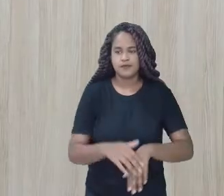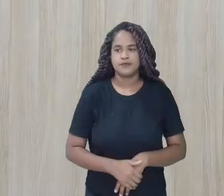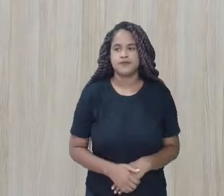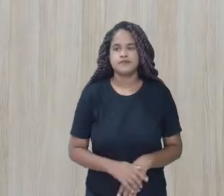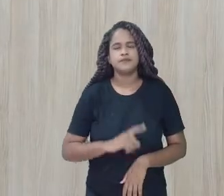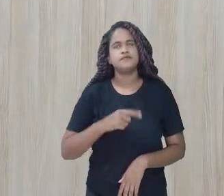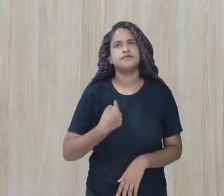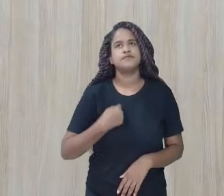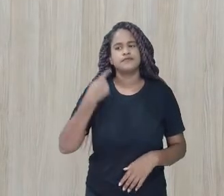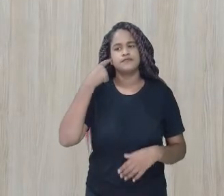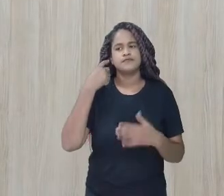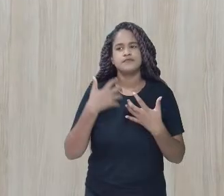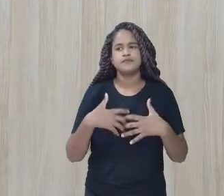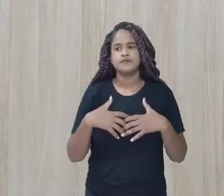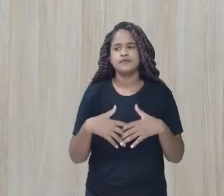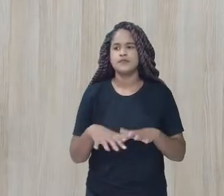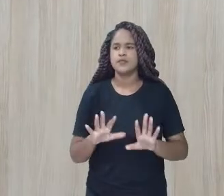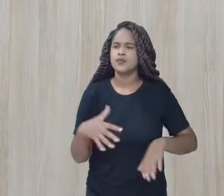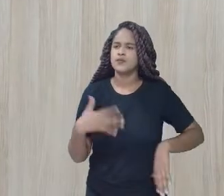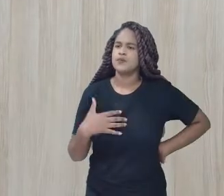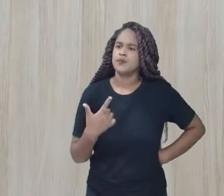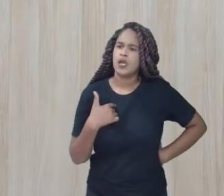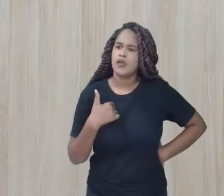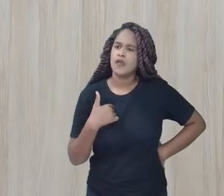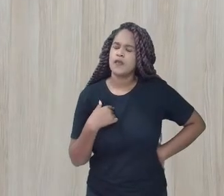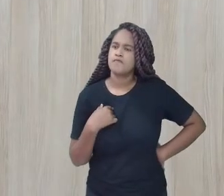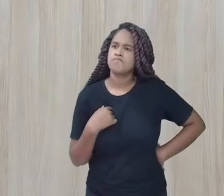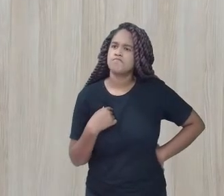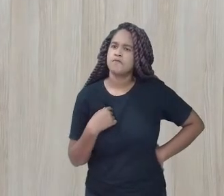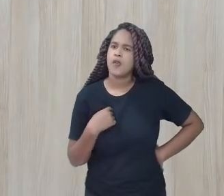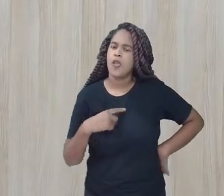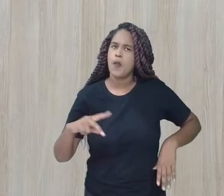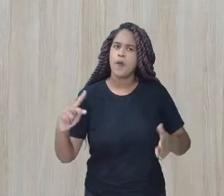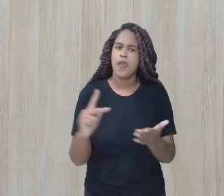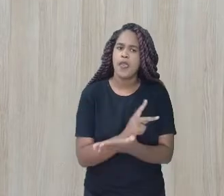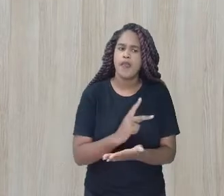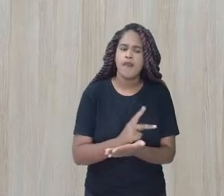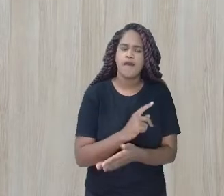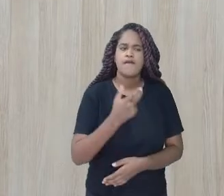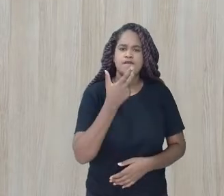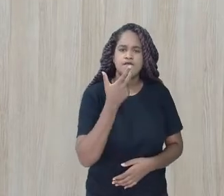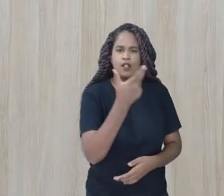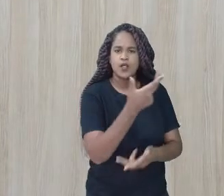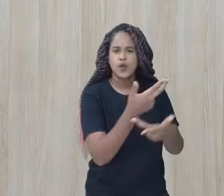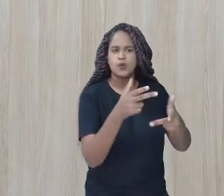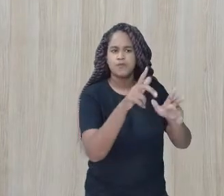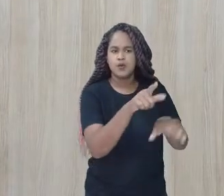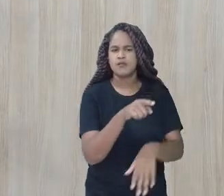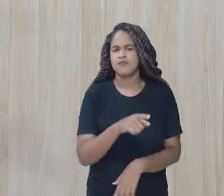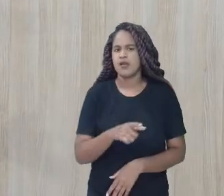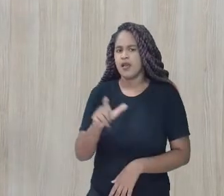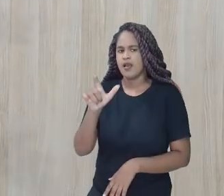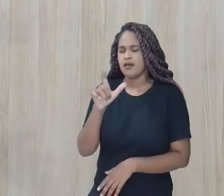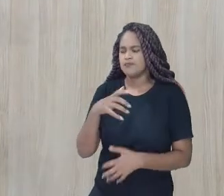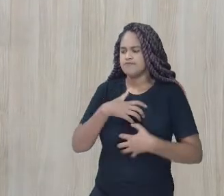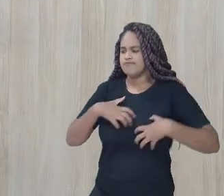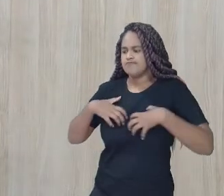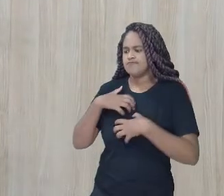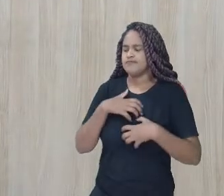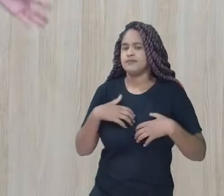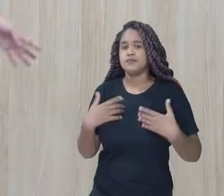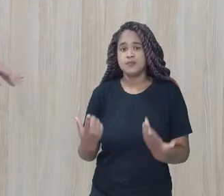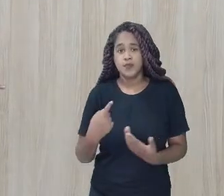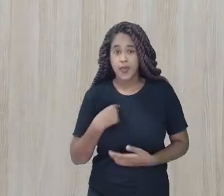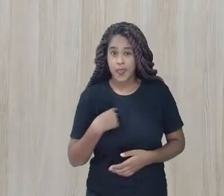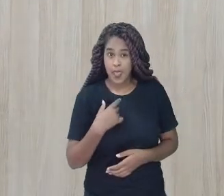parou para pensar, eu fiz uma besteira aqui com a professora Adriana, falei uma coisa que chateou ela. Então, qual é a minha solução lógica? É pedir